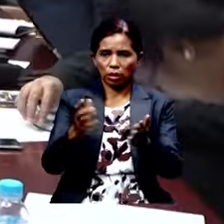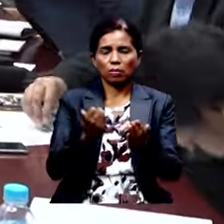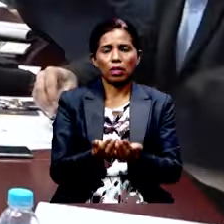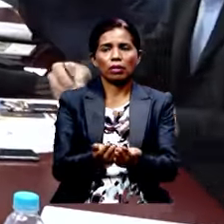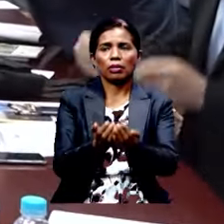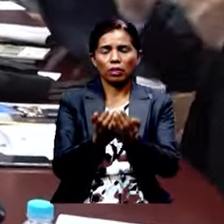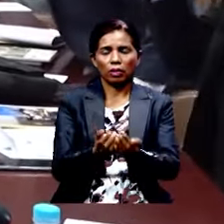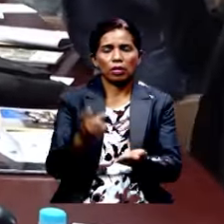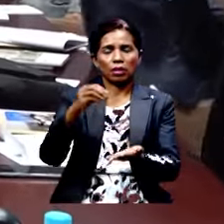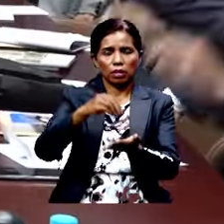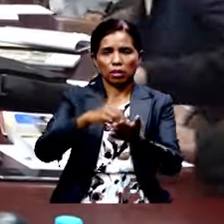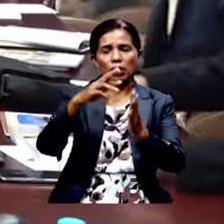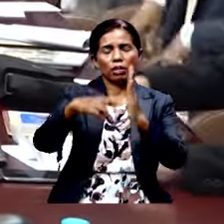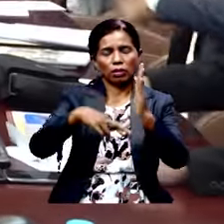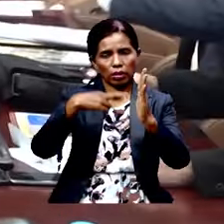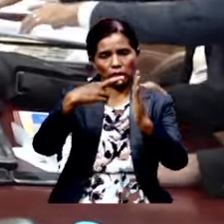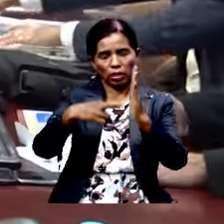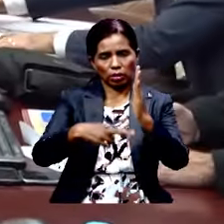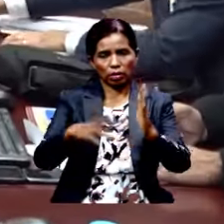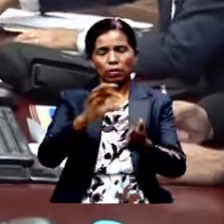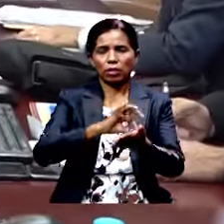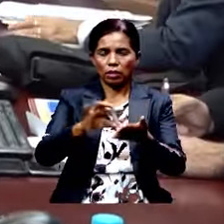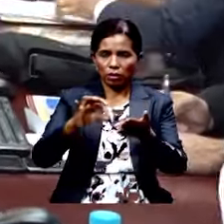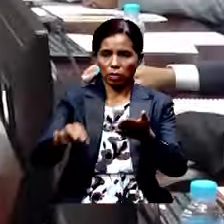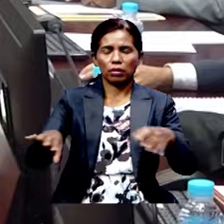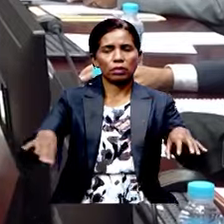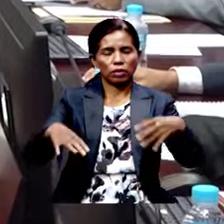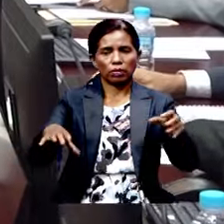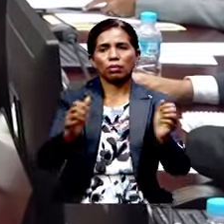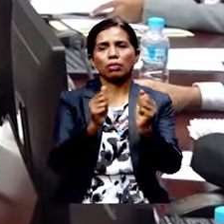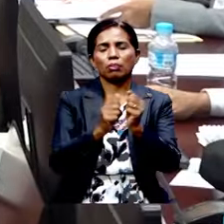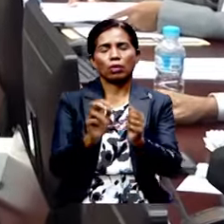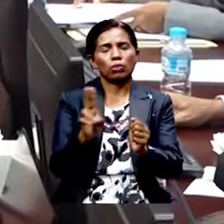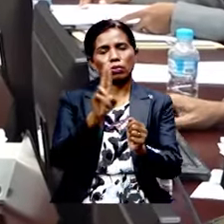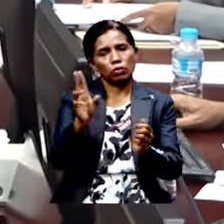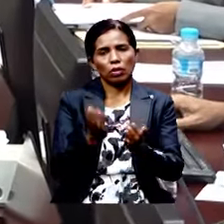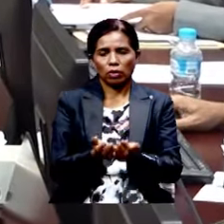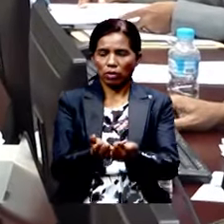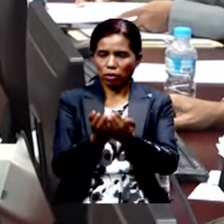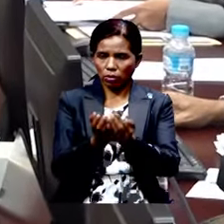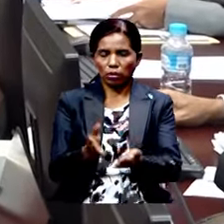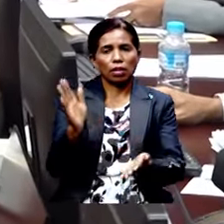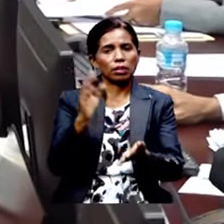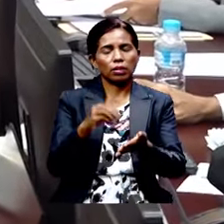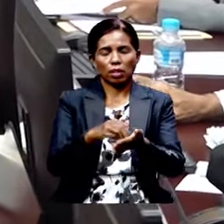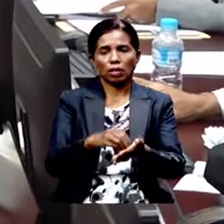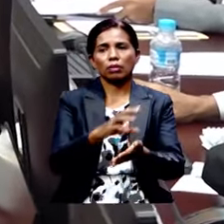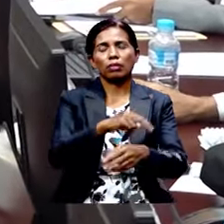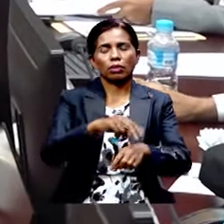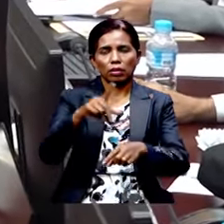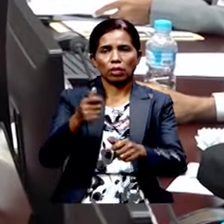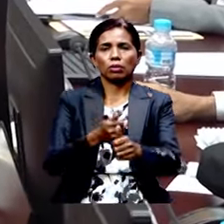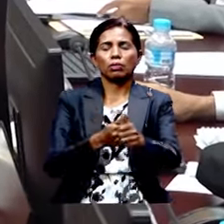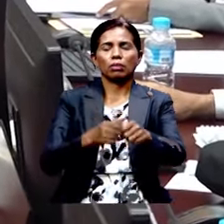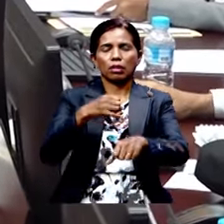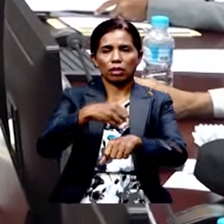NB aceitou regra, procedimento resisto no Serviço de Inspeção Uso RO, no embarcação nacional, do Padrão